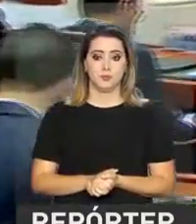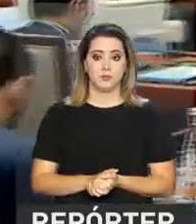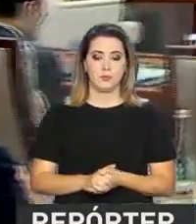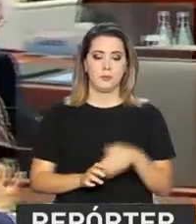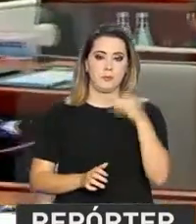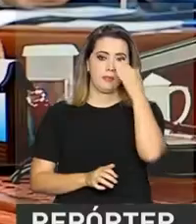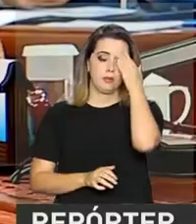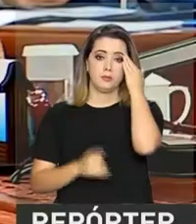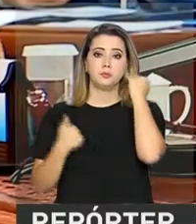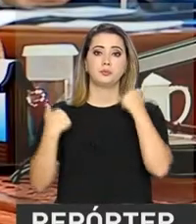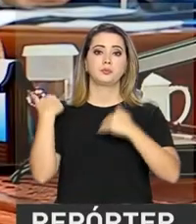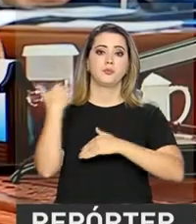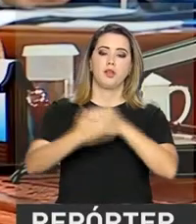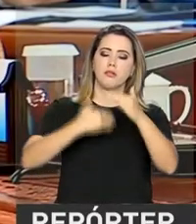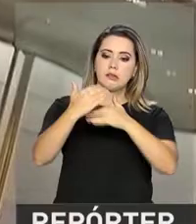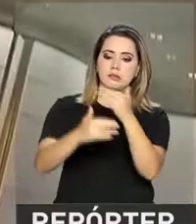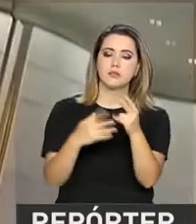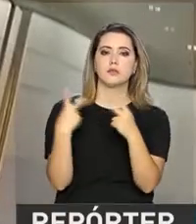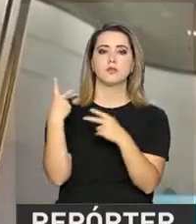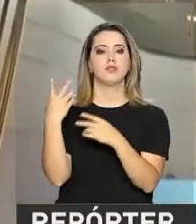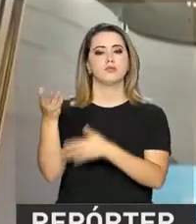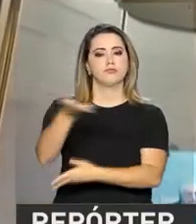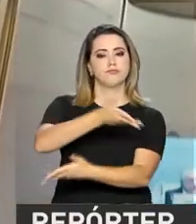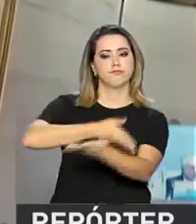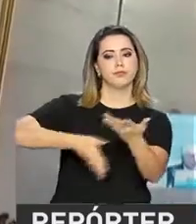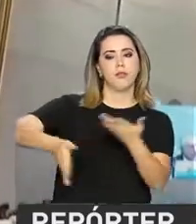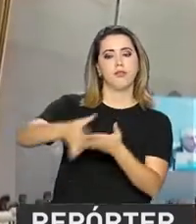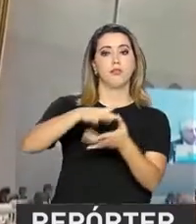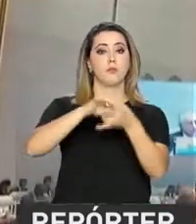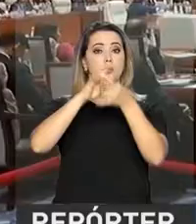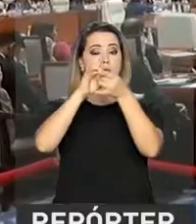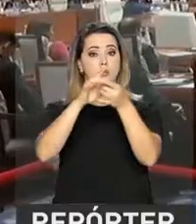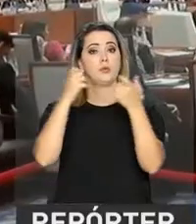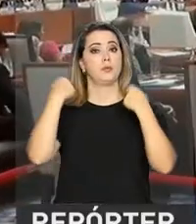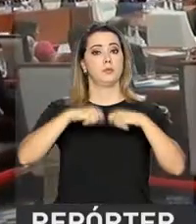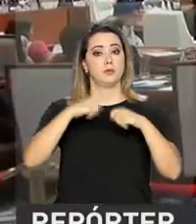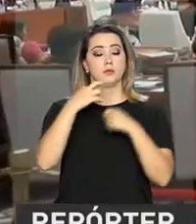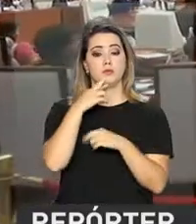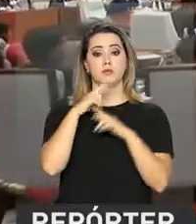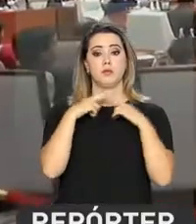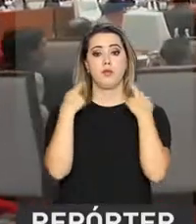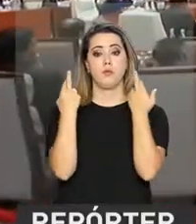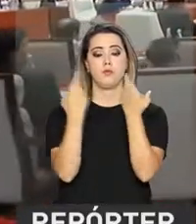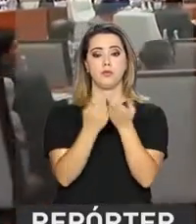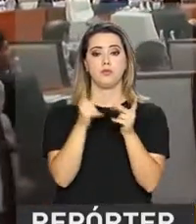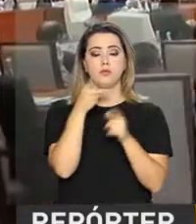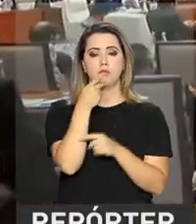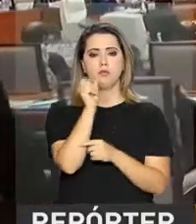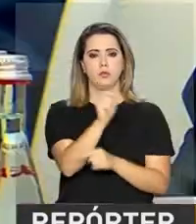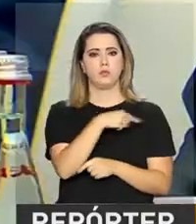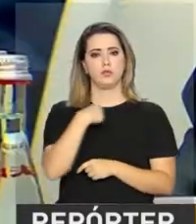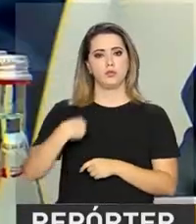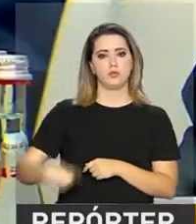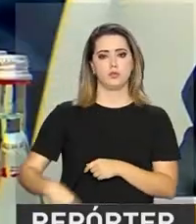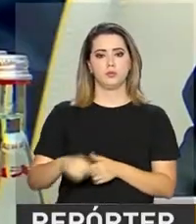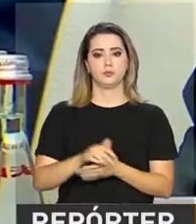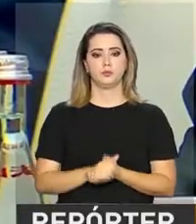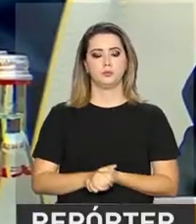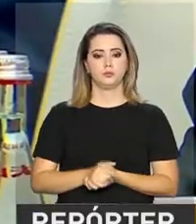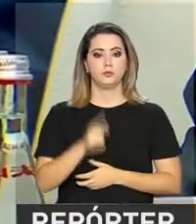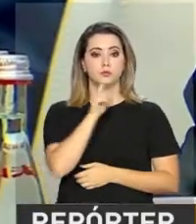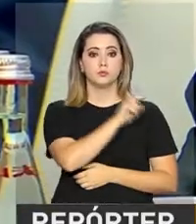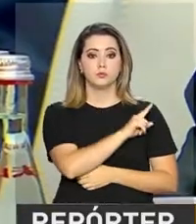Desenvolvimento comum. Esta foi uma das principais bandeiras levantadas pelo BRICS na cúpula de Xiamen, na China. O